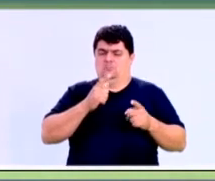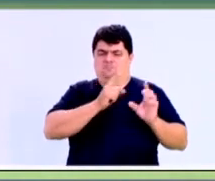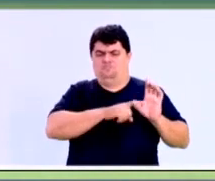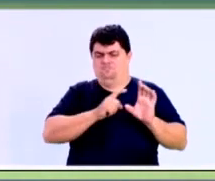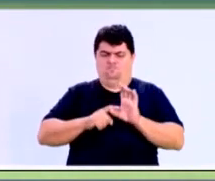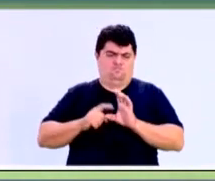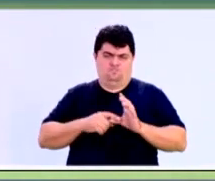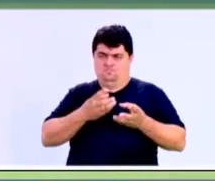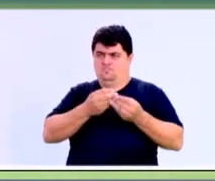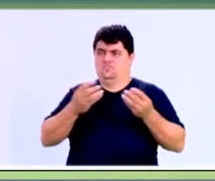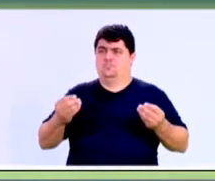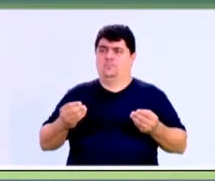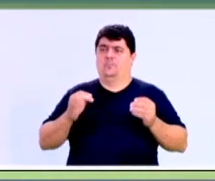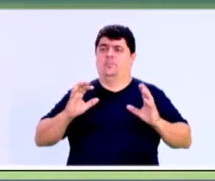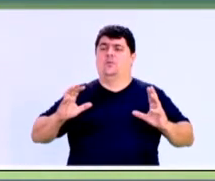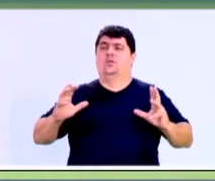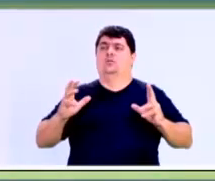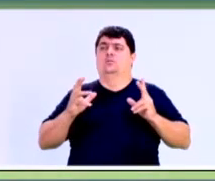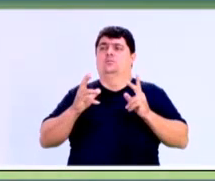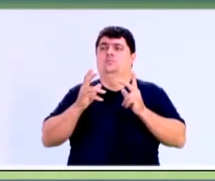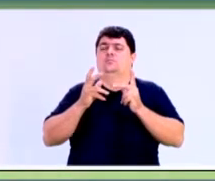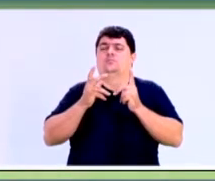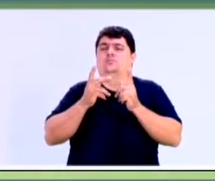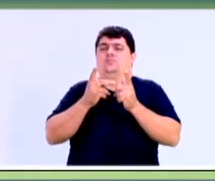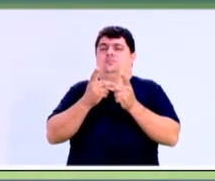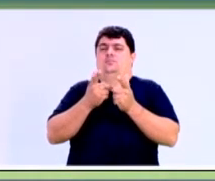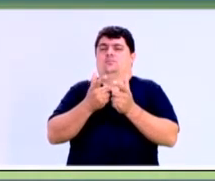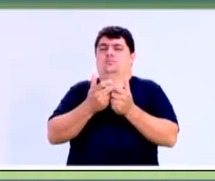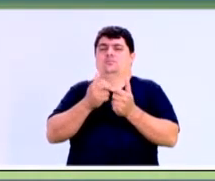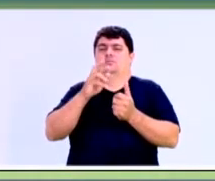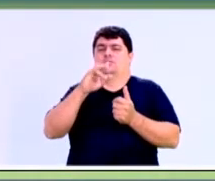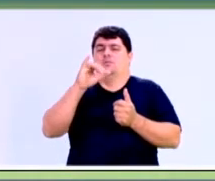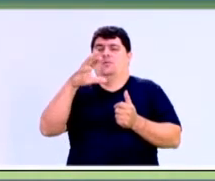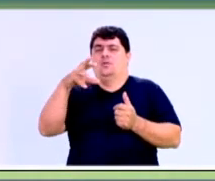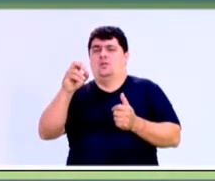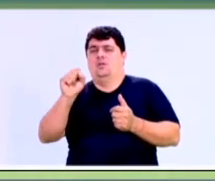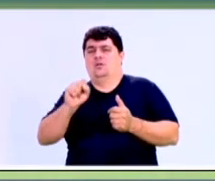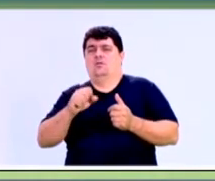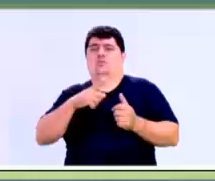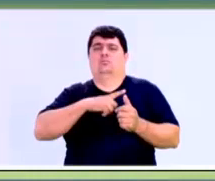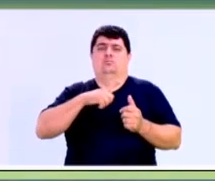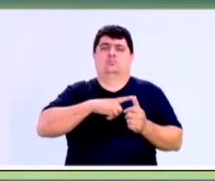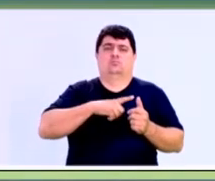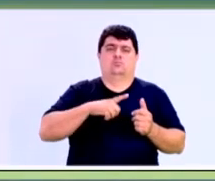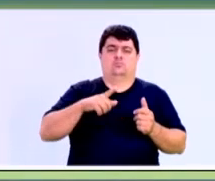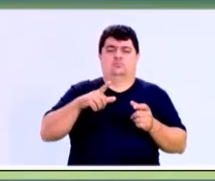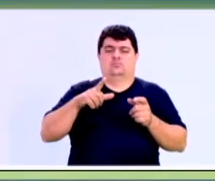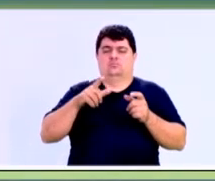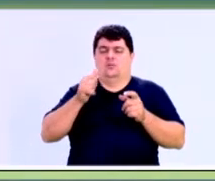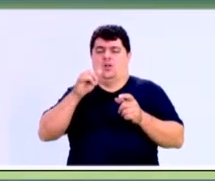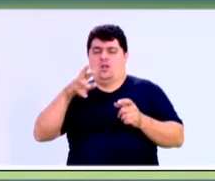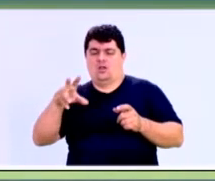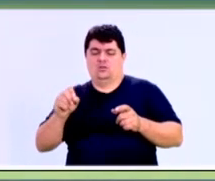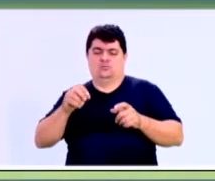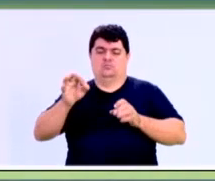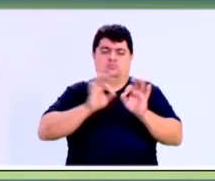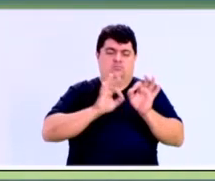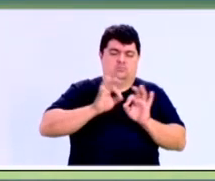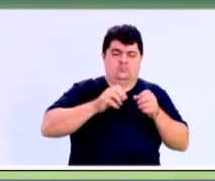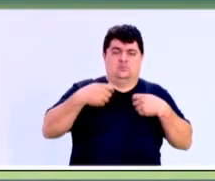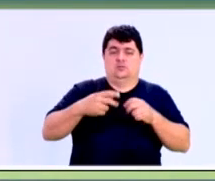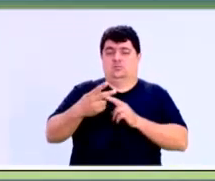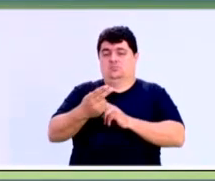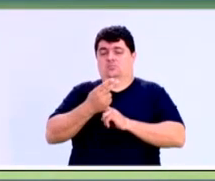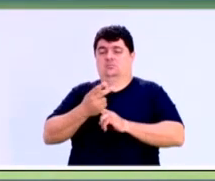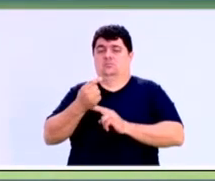seja, juros, todas as minhas aplicações de recursos operacionais, ativo operacional, devem ser